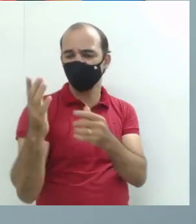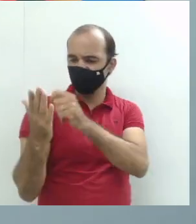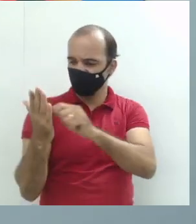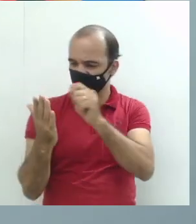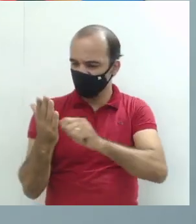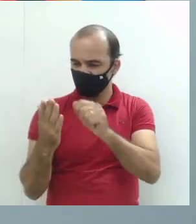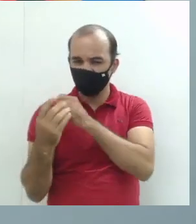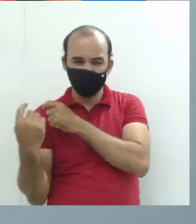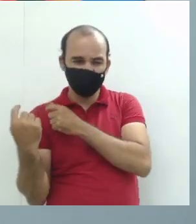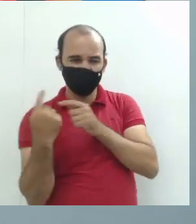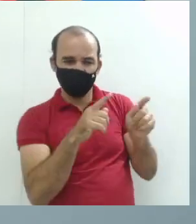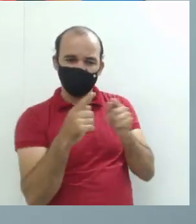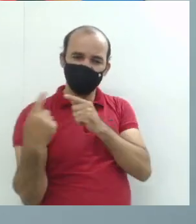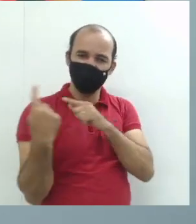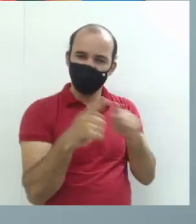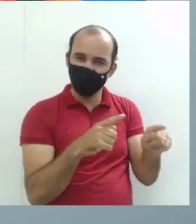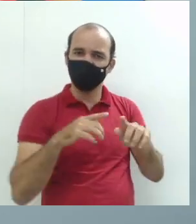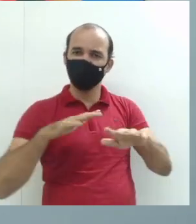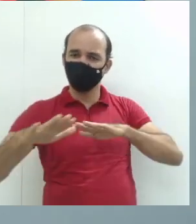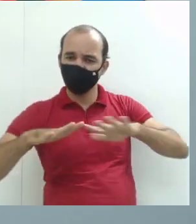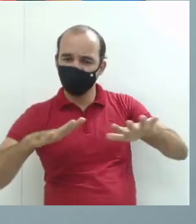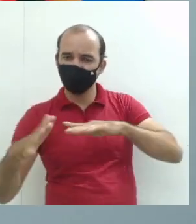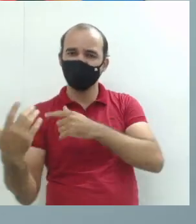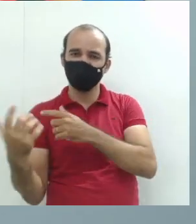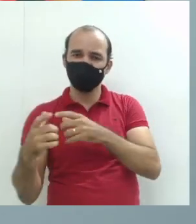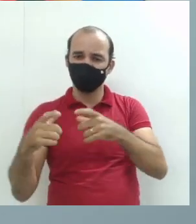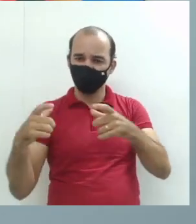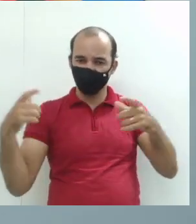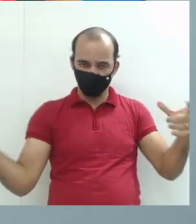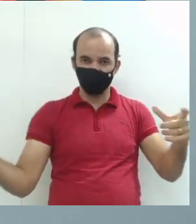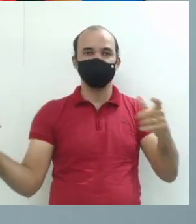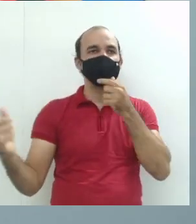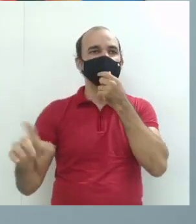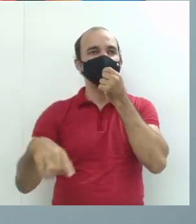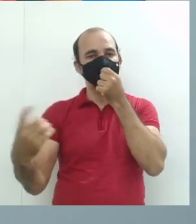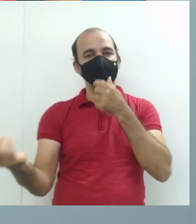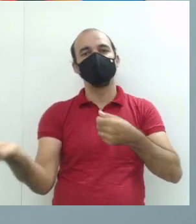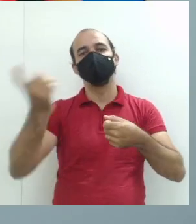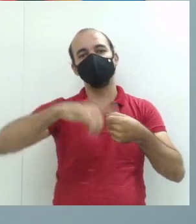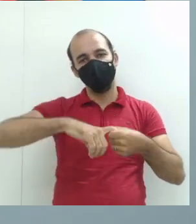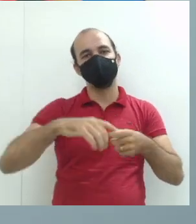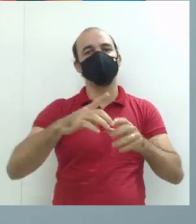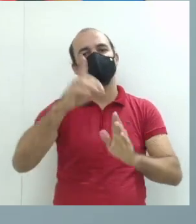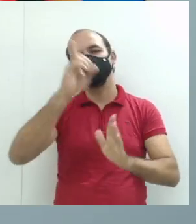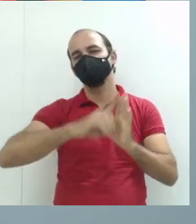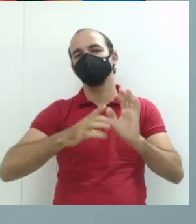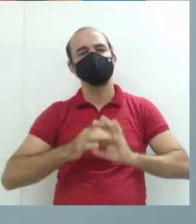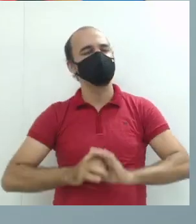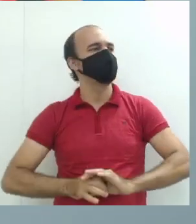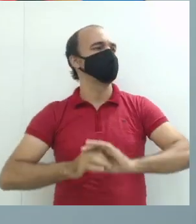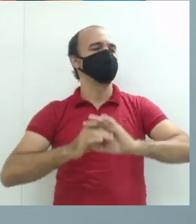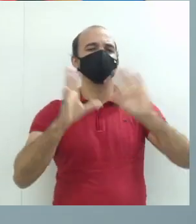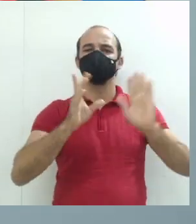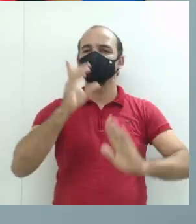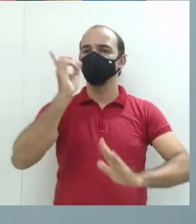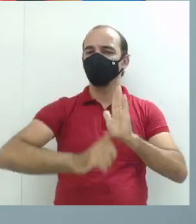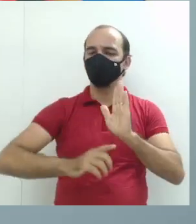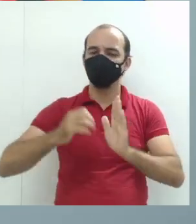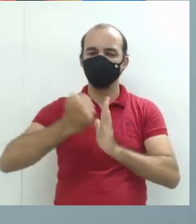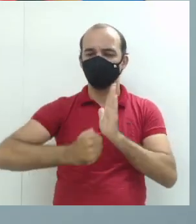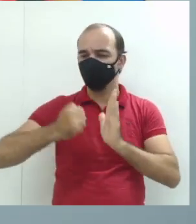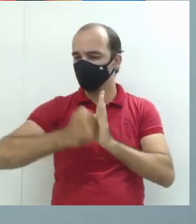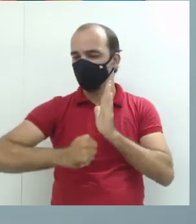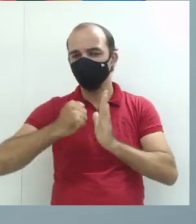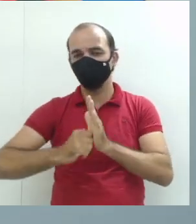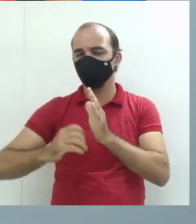vai reverberar anos depois, quando a gente volta a ter um sistema democrático, um sistema de governo democrático, onde